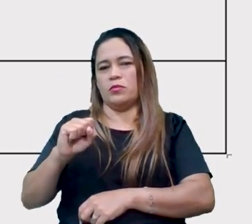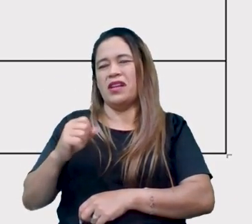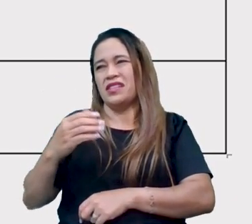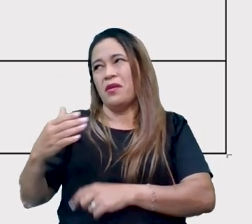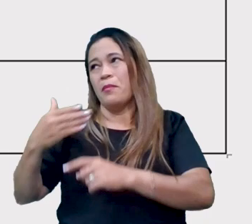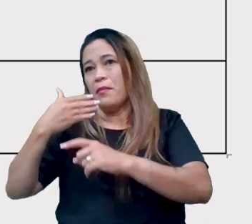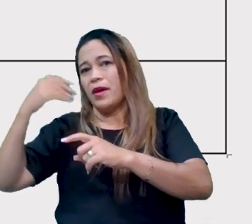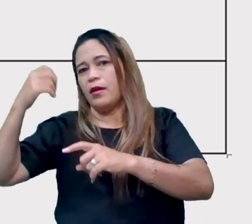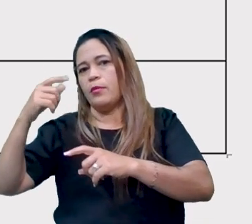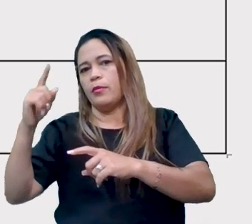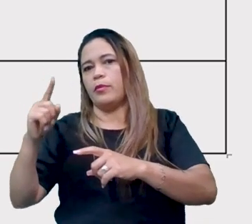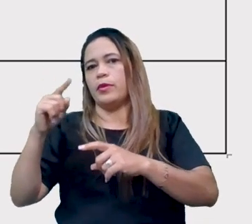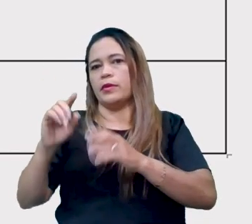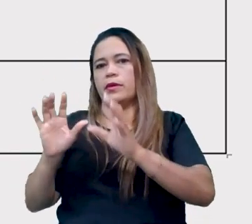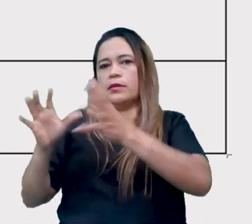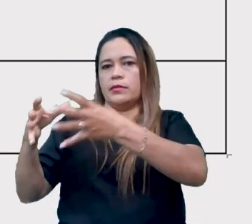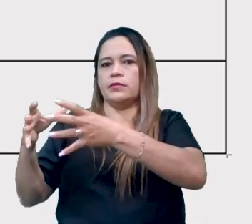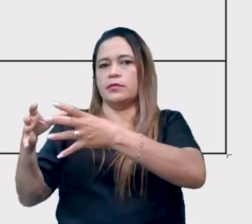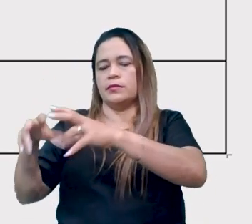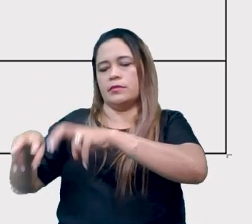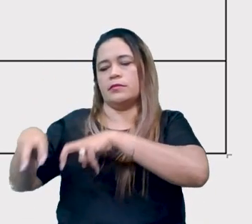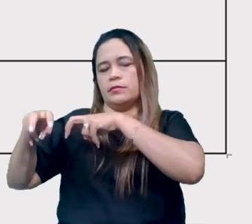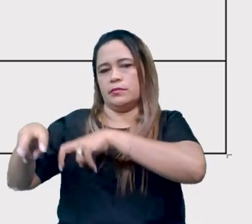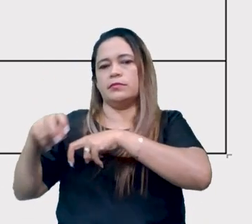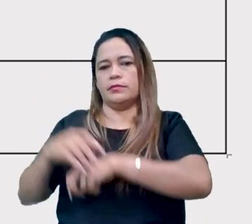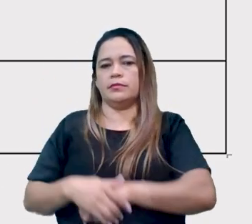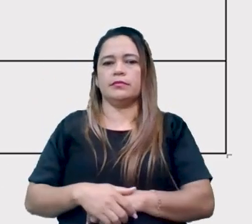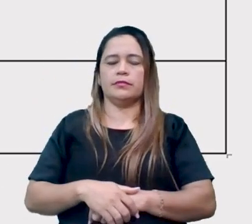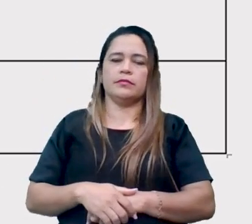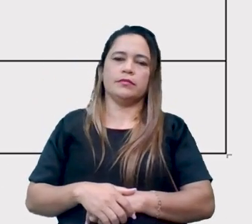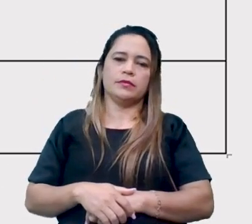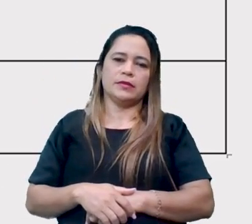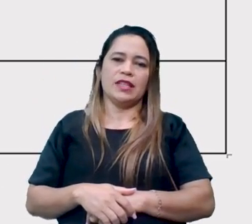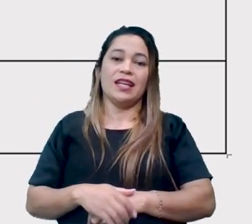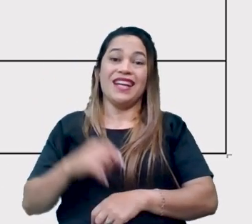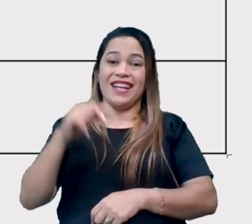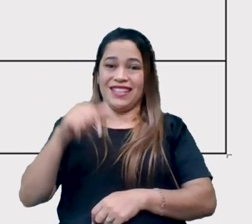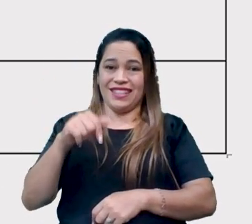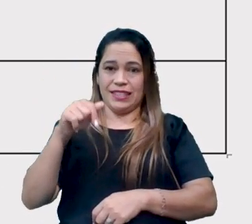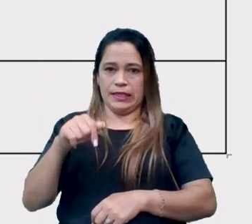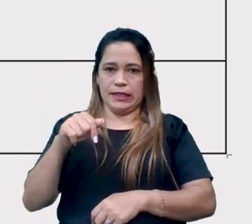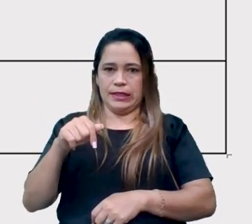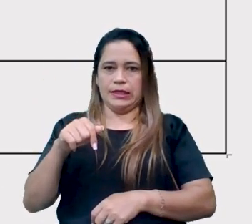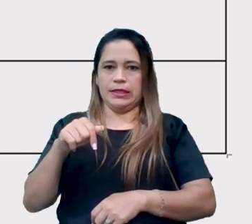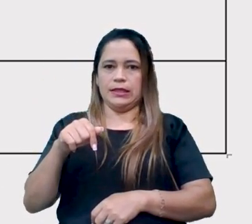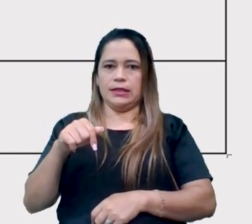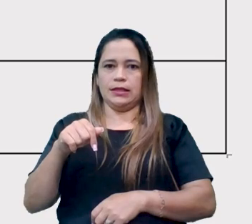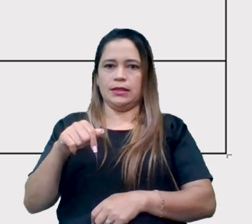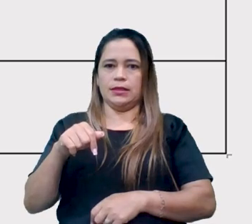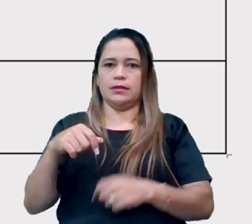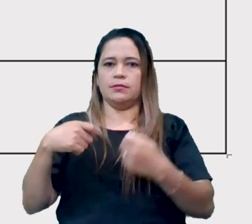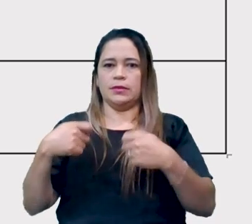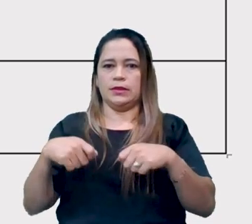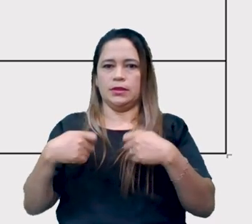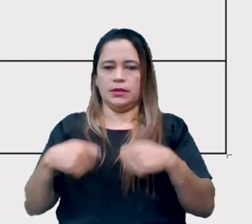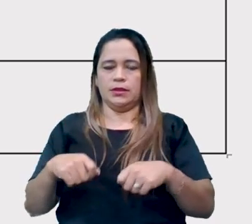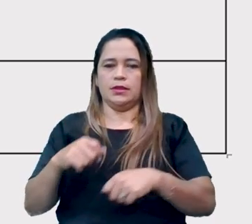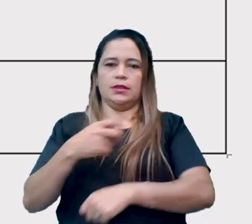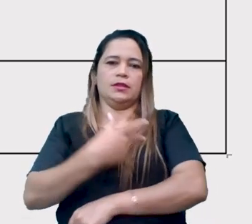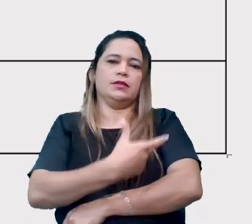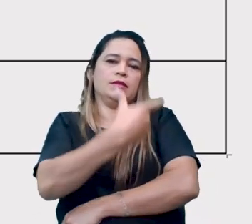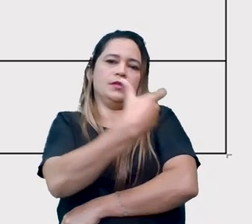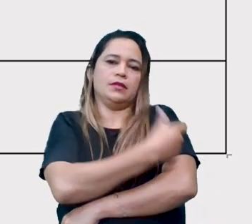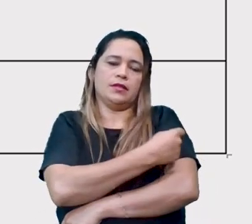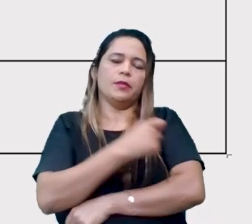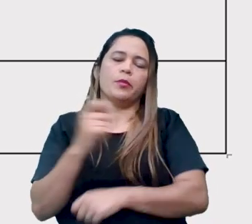que esse vírus está restrito à região silvestre. E aqui, além do combate ao mosquito, a gente vai destacar também a